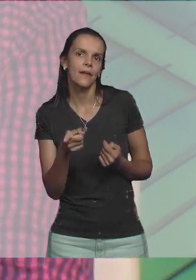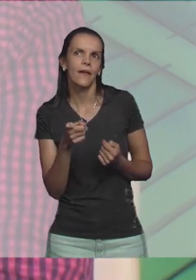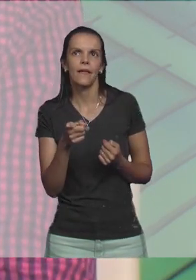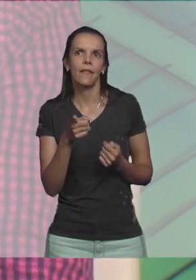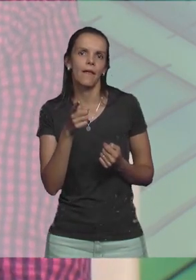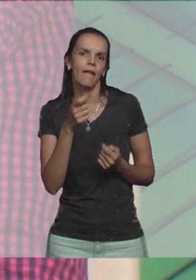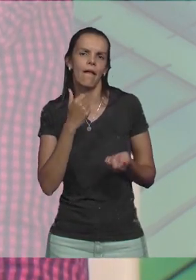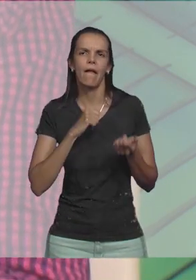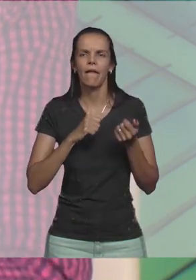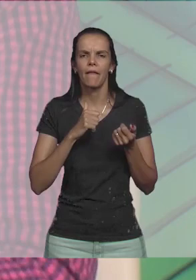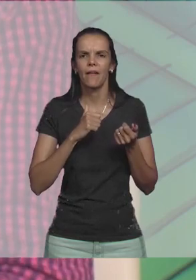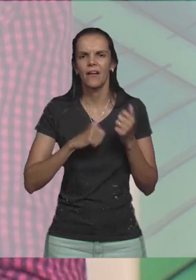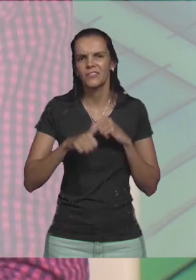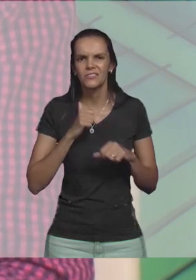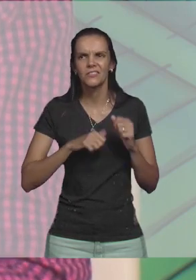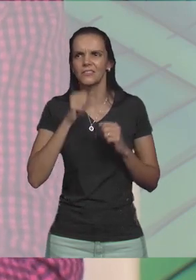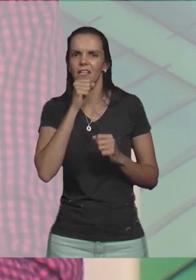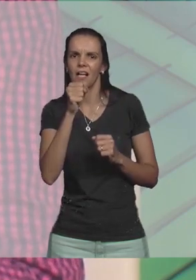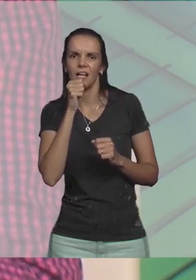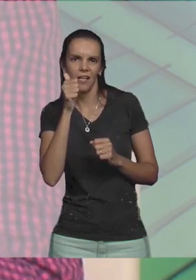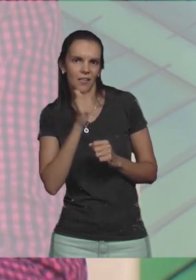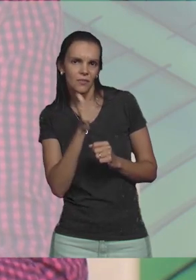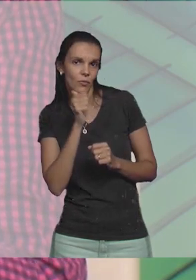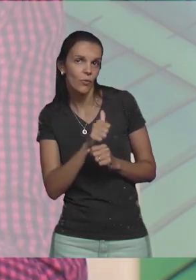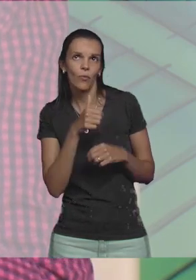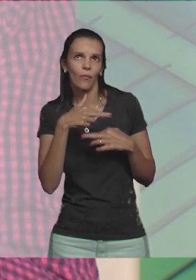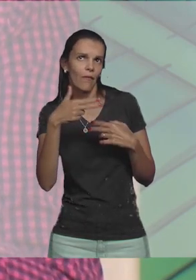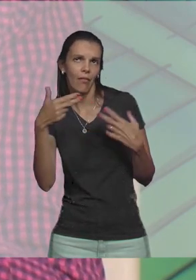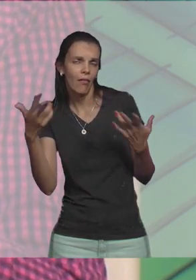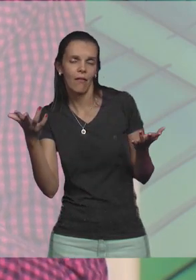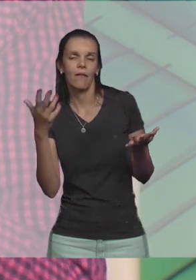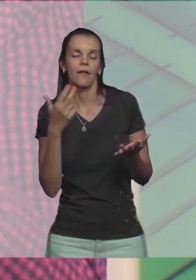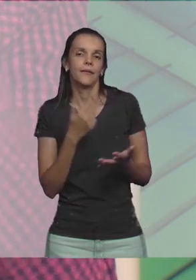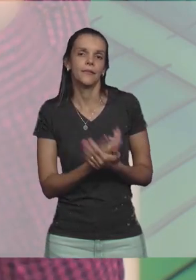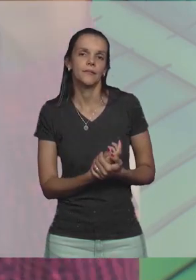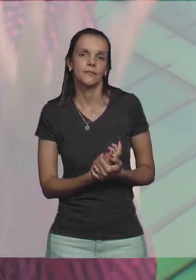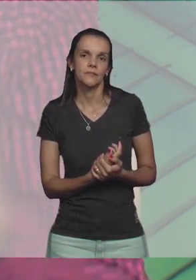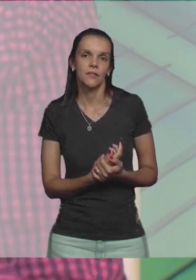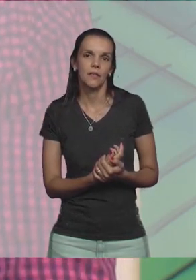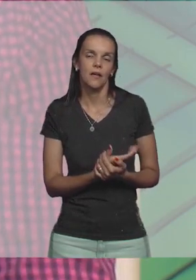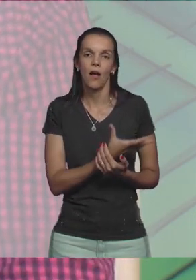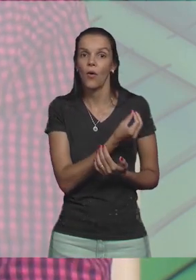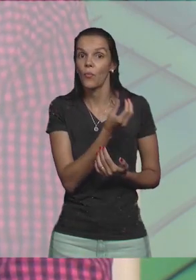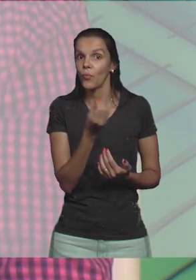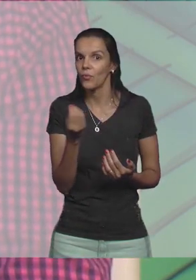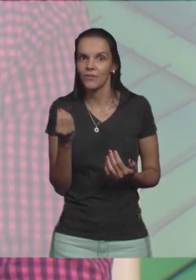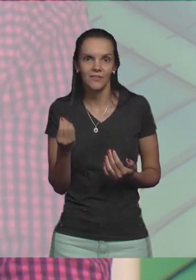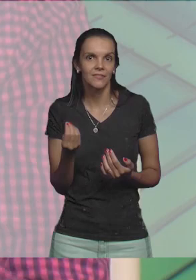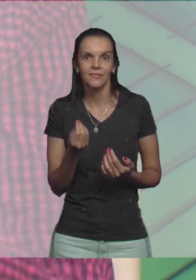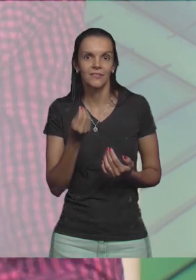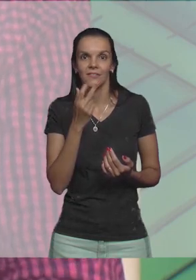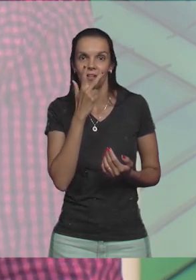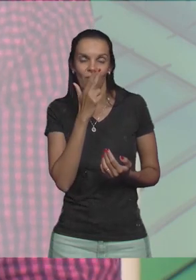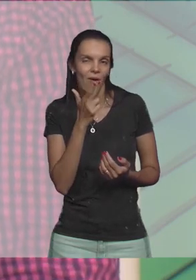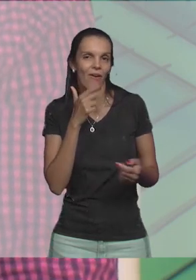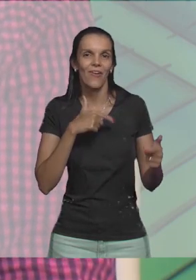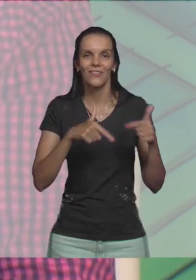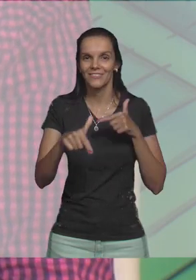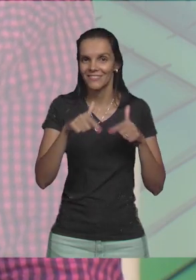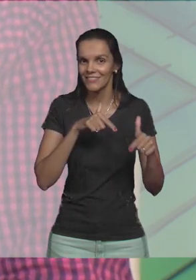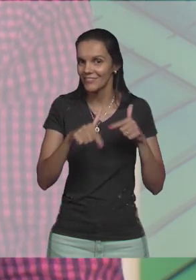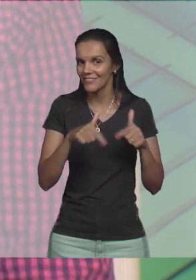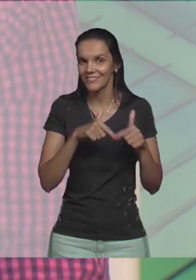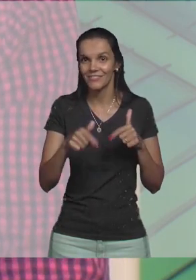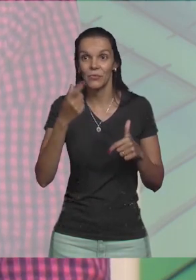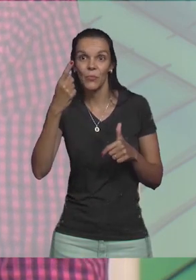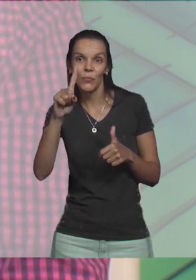só que espetáculo. Sim, mas ela é uma cantora, mas a gente tem um monte de gente aí trabalhando